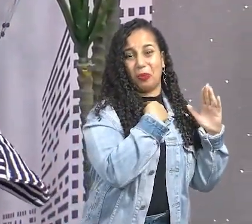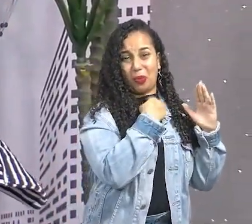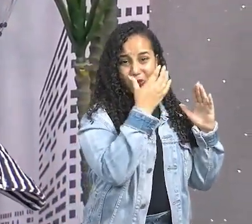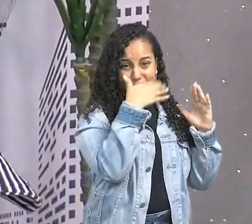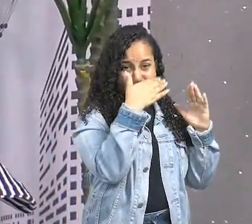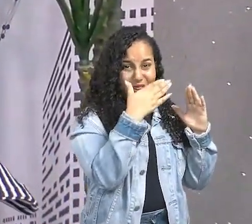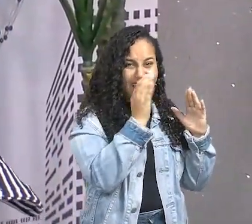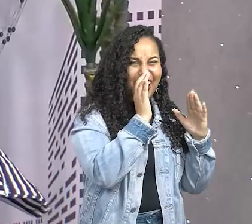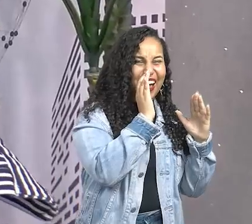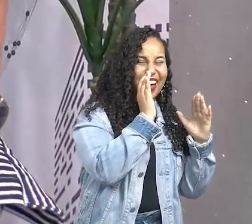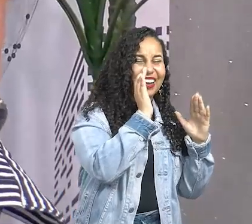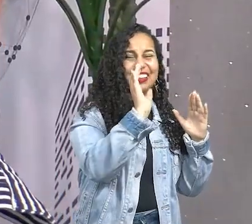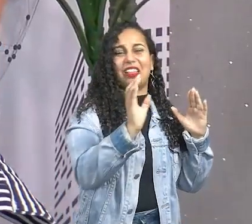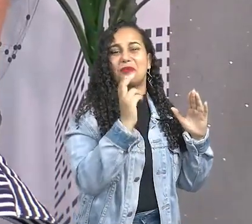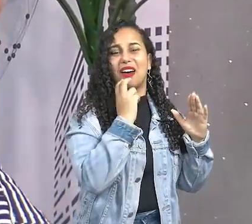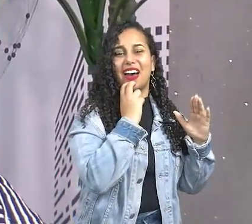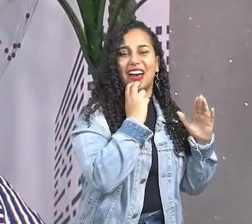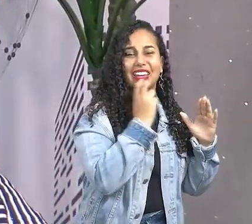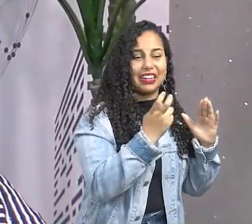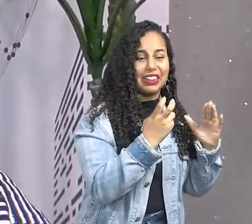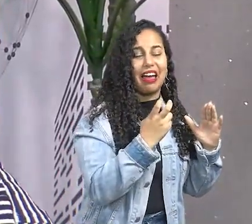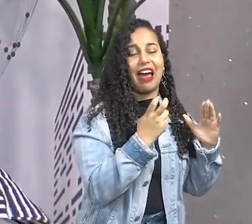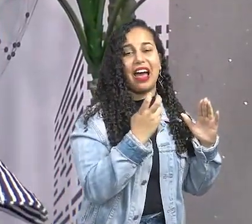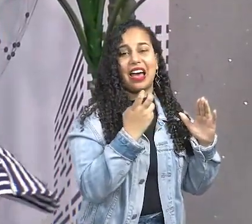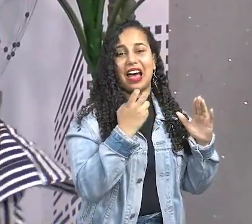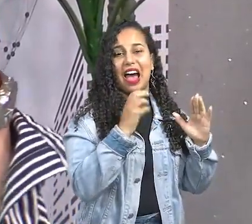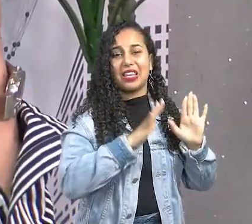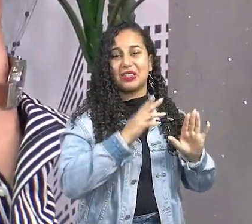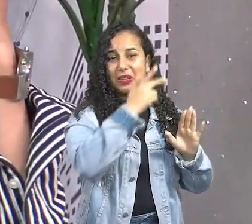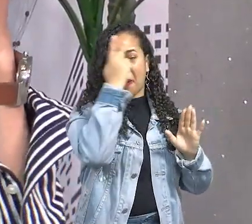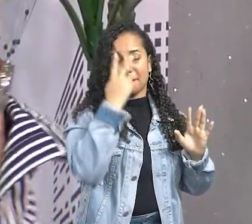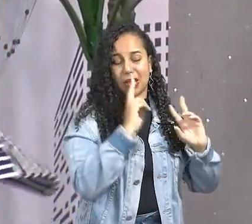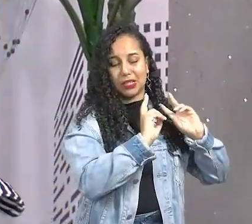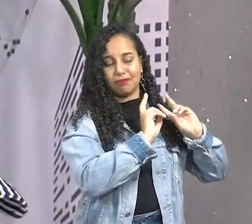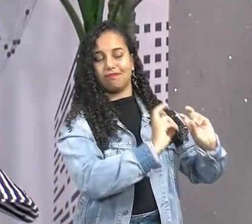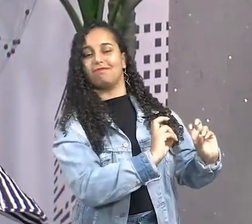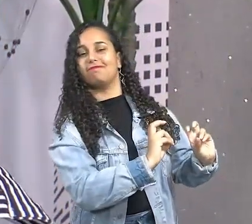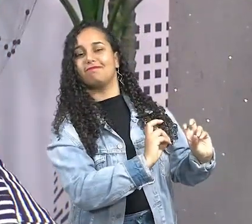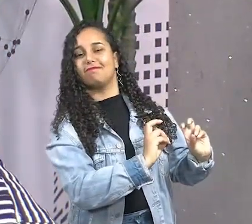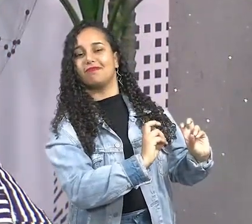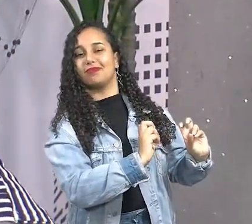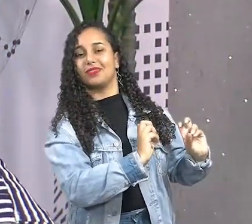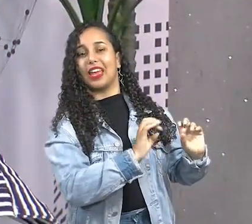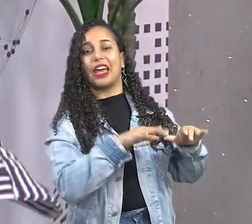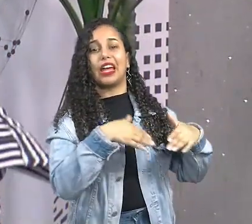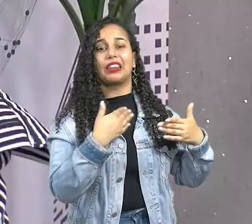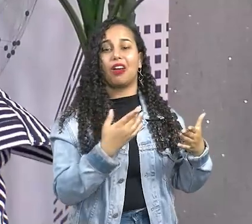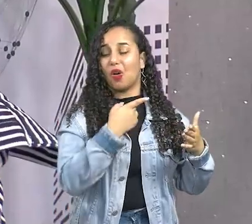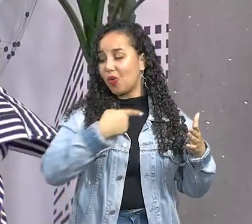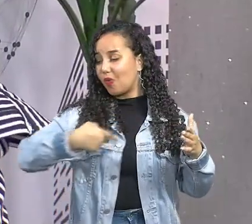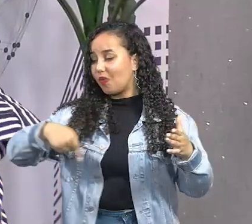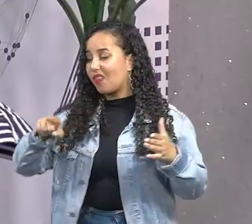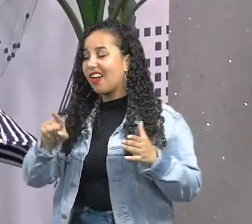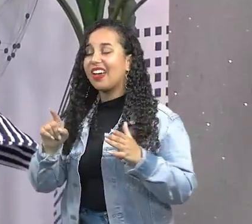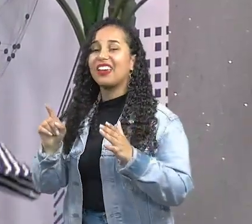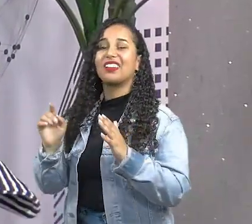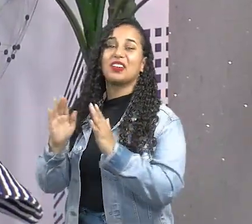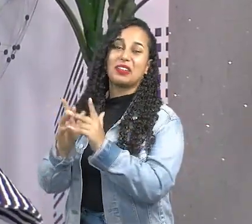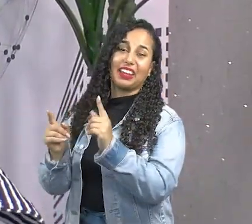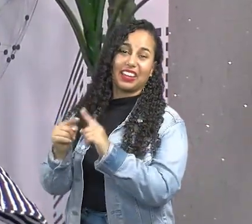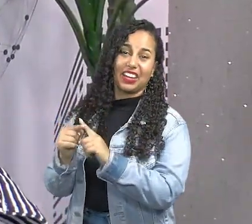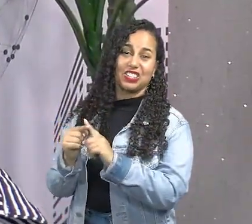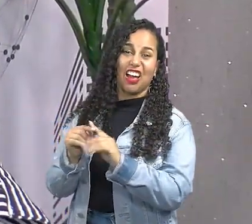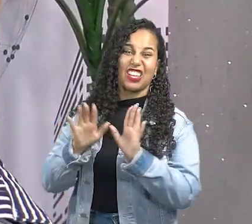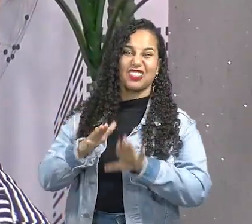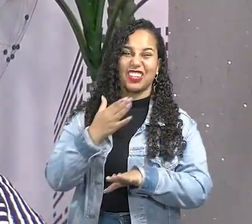não podemos gritar, não podemos clamar, porque senão nossos filhos ficam assim: pai,